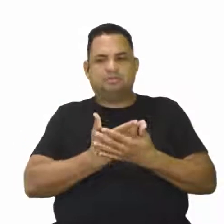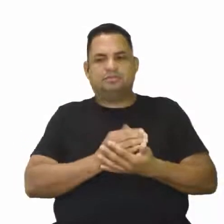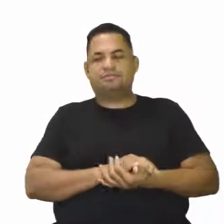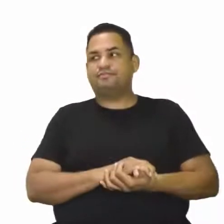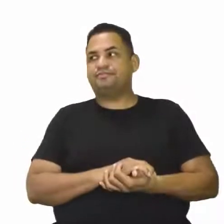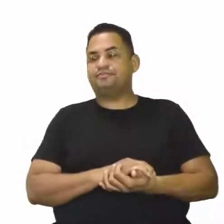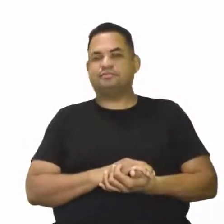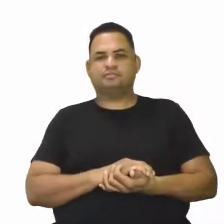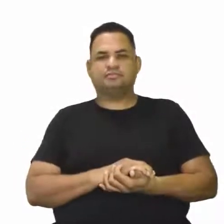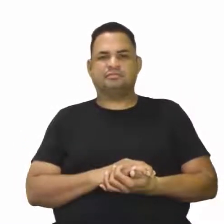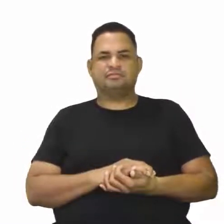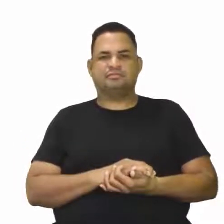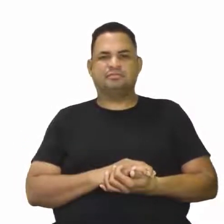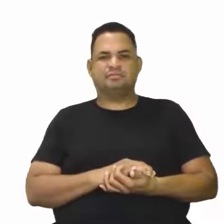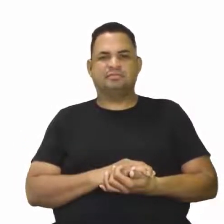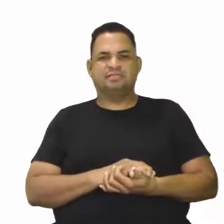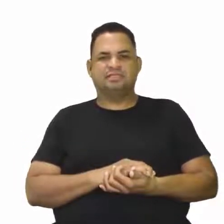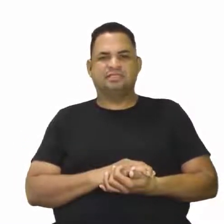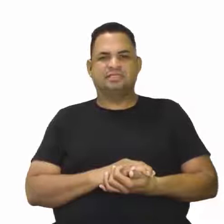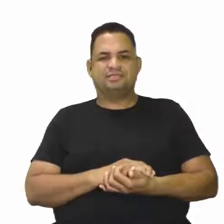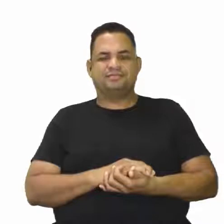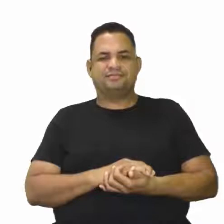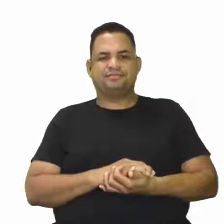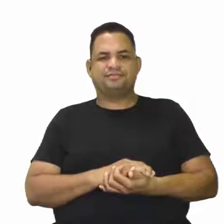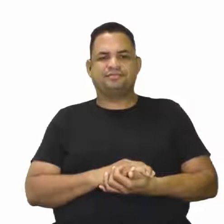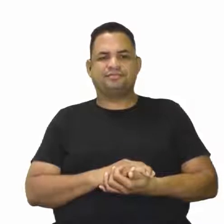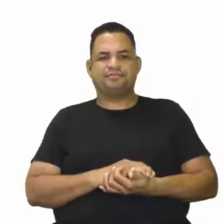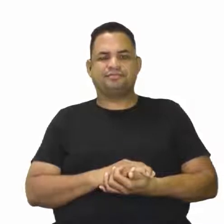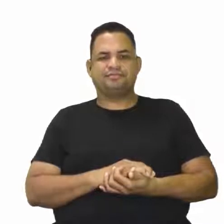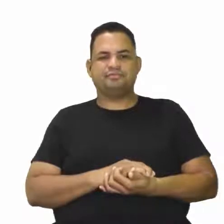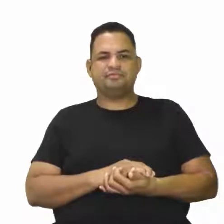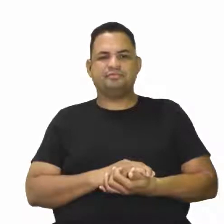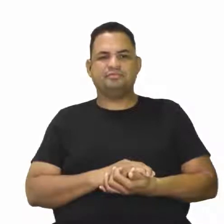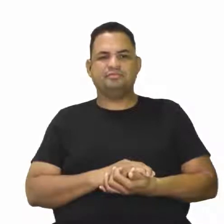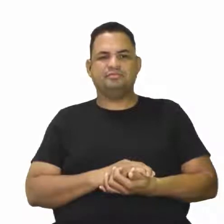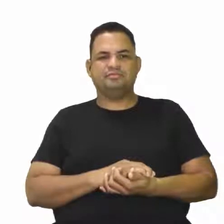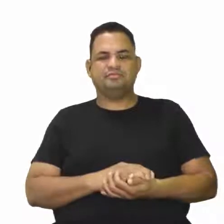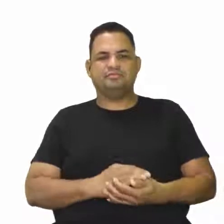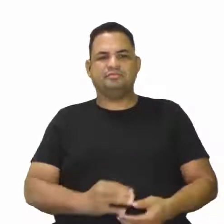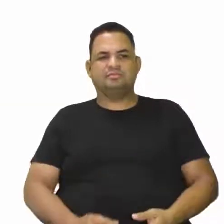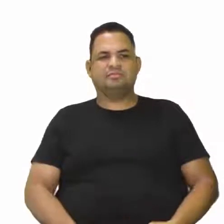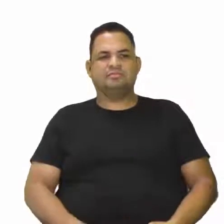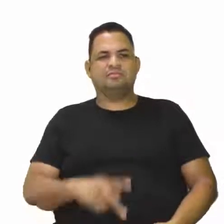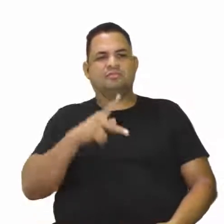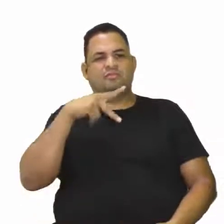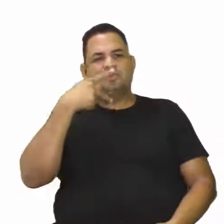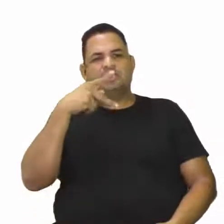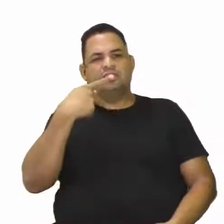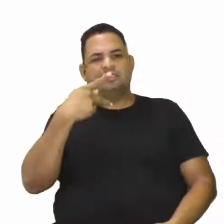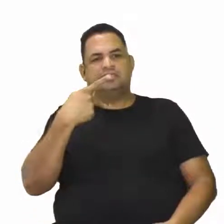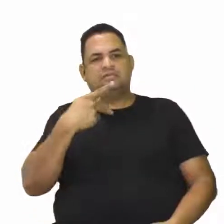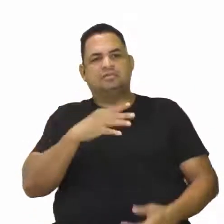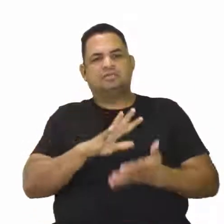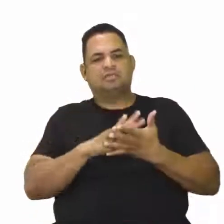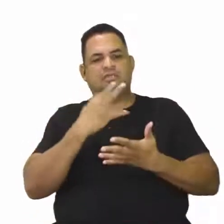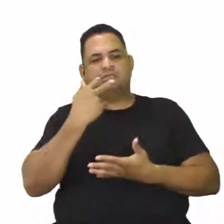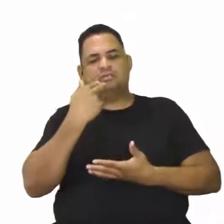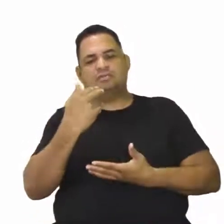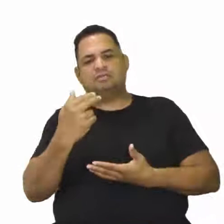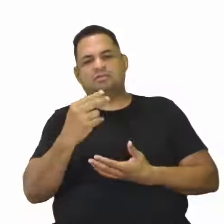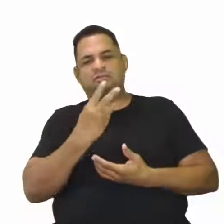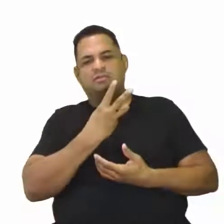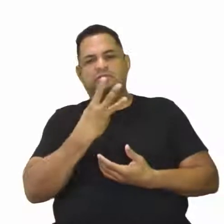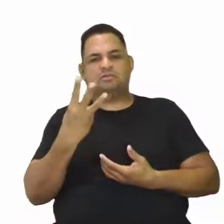vontade. Vamos lá. Nós temos tempo. Então, vamos lá, né? Então, vamos. Ele vai falar ali das línguas, das